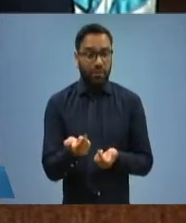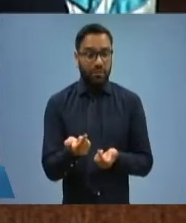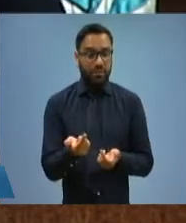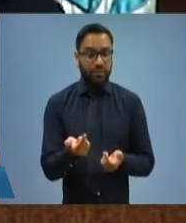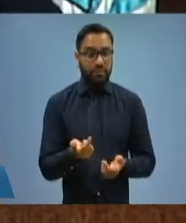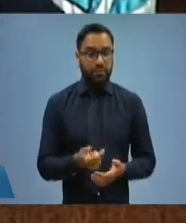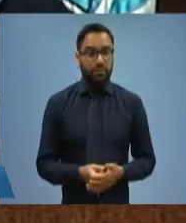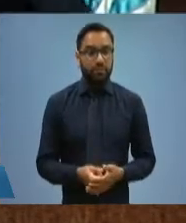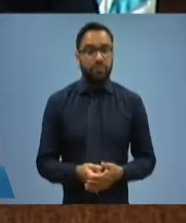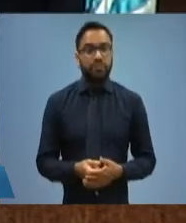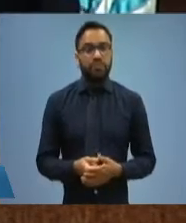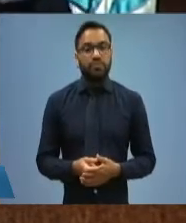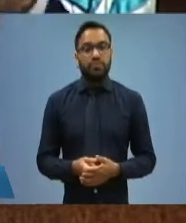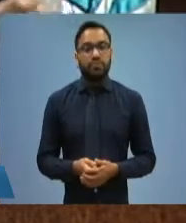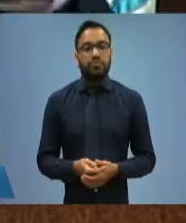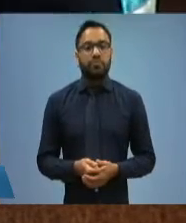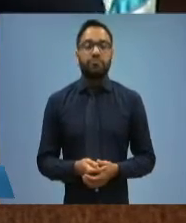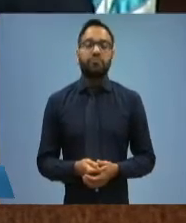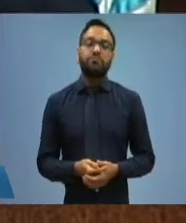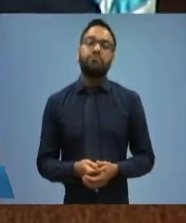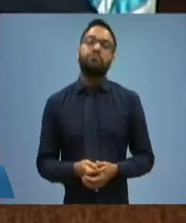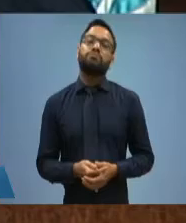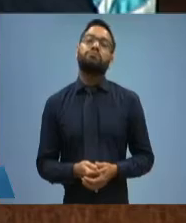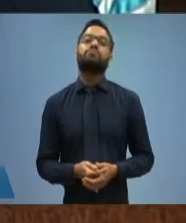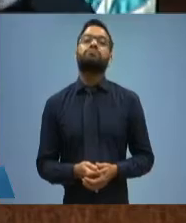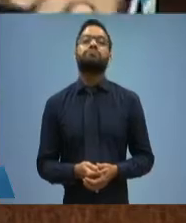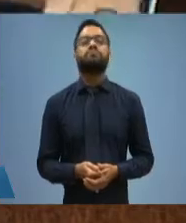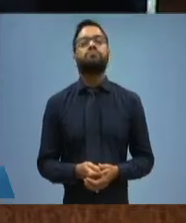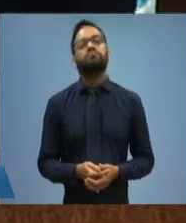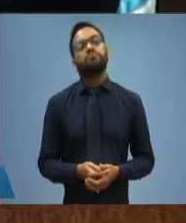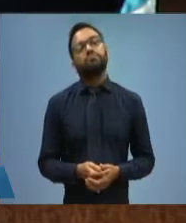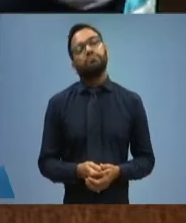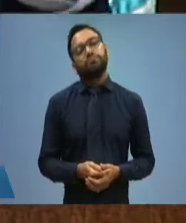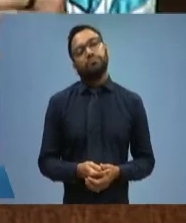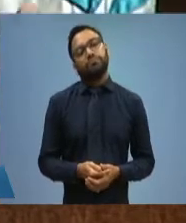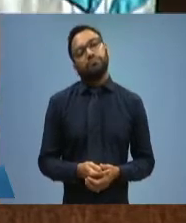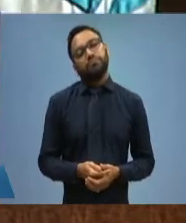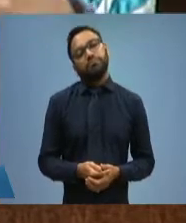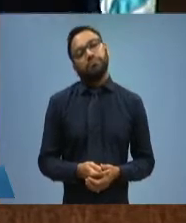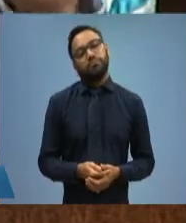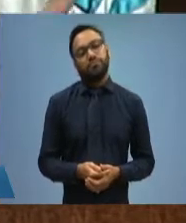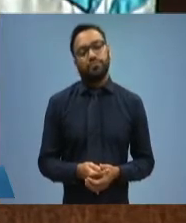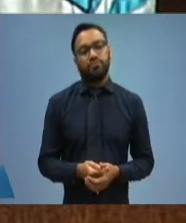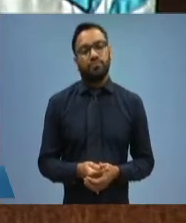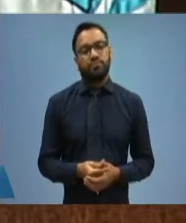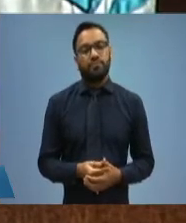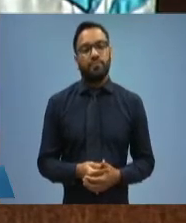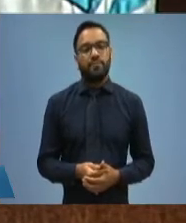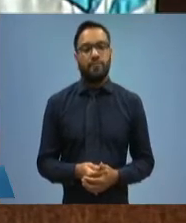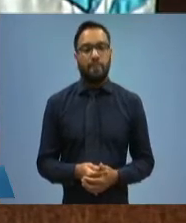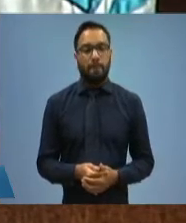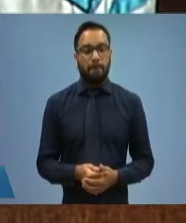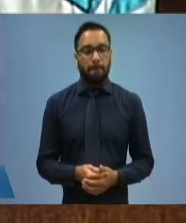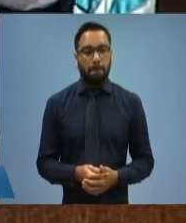empreendimentos fazerem suas feiras e suas atividades estejam na lei e não precise todo ano ter que renovar o